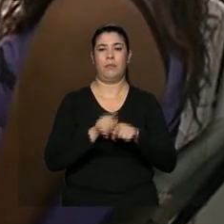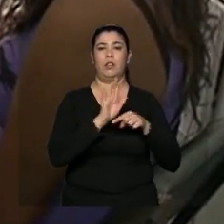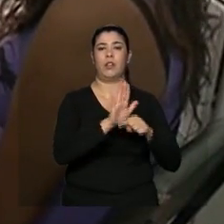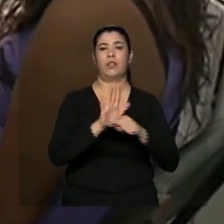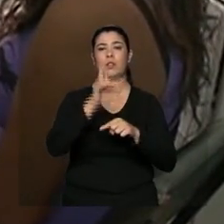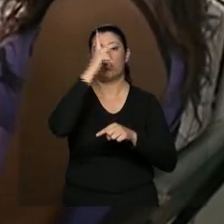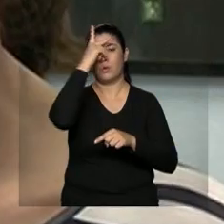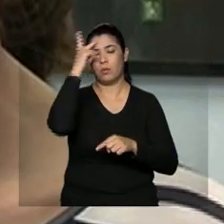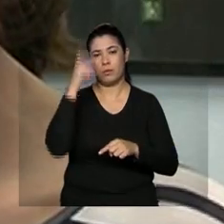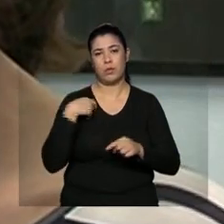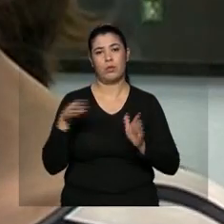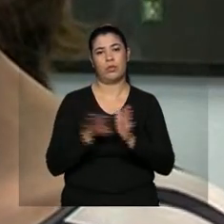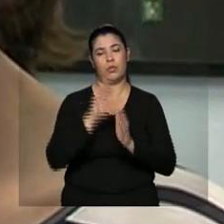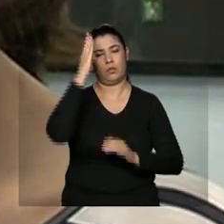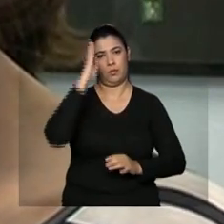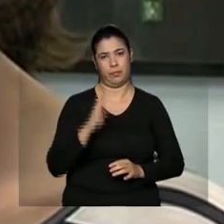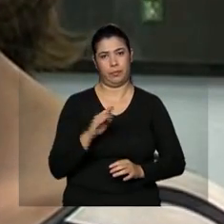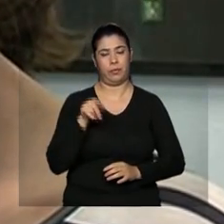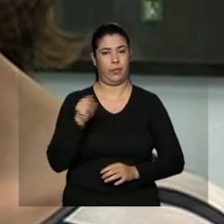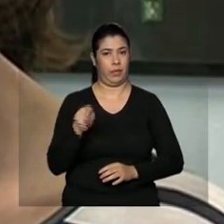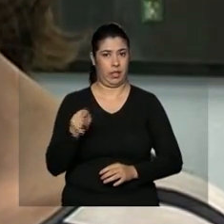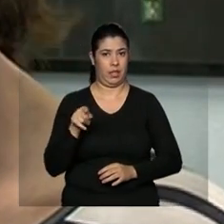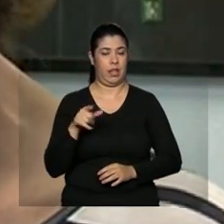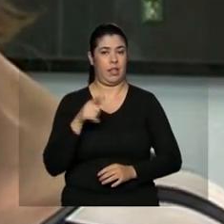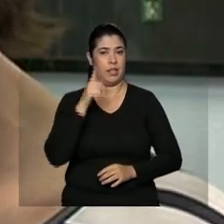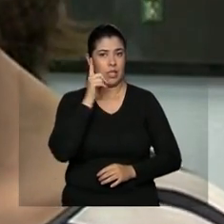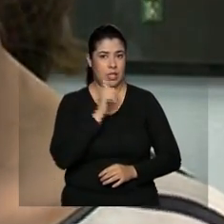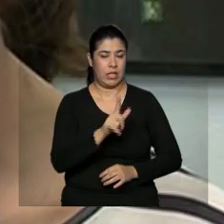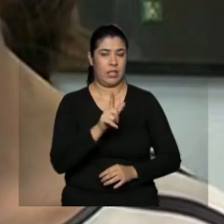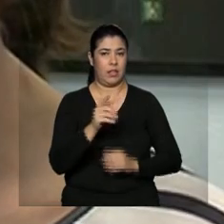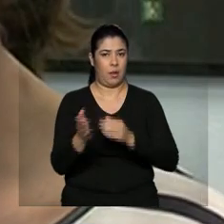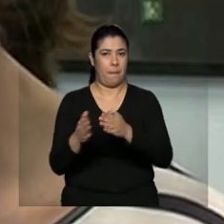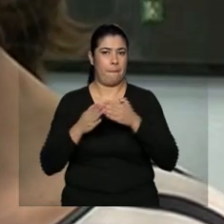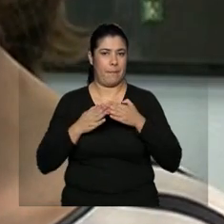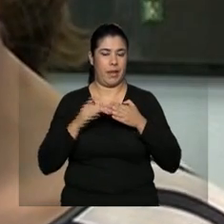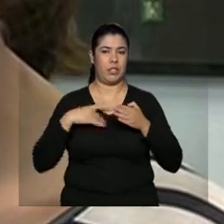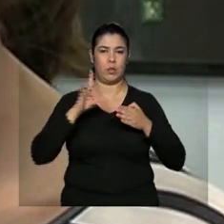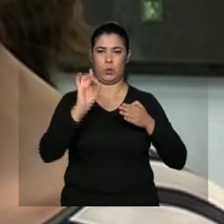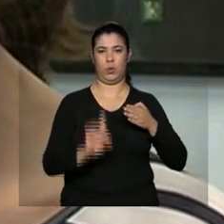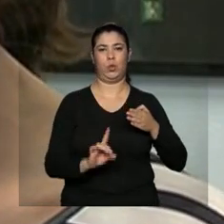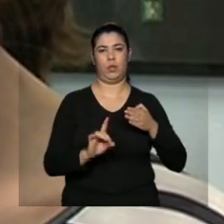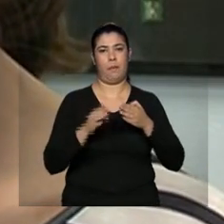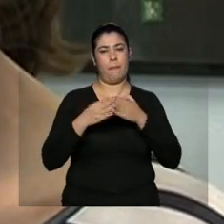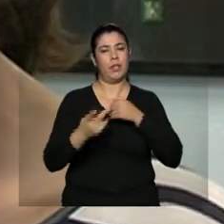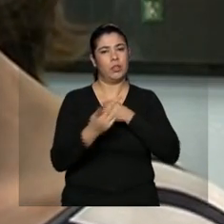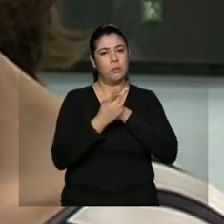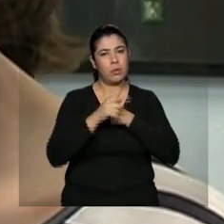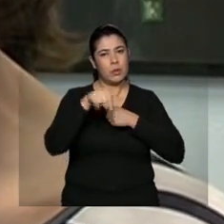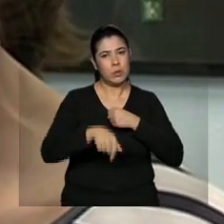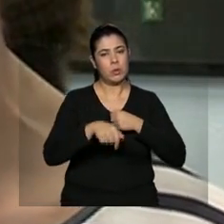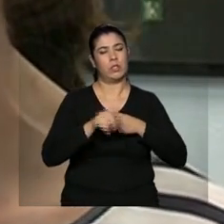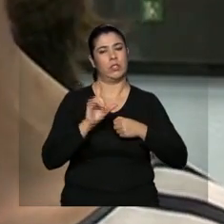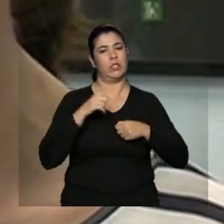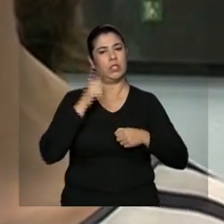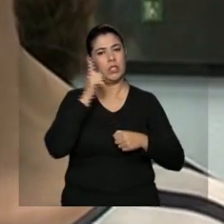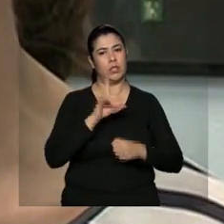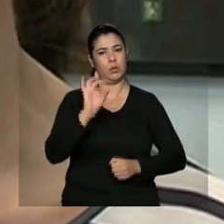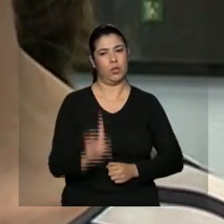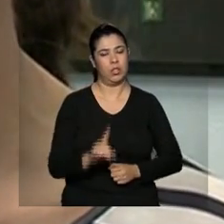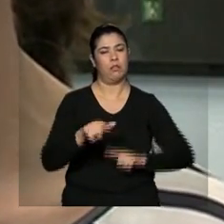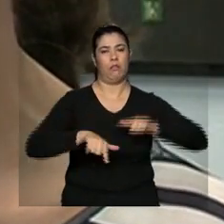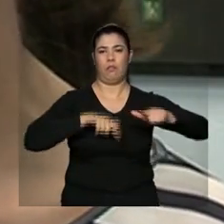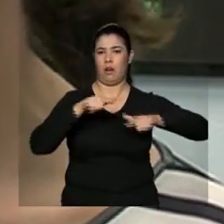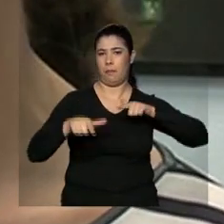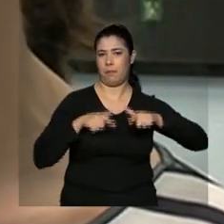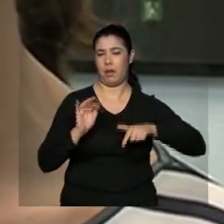outros refugiados. Enquanto ele ainda é solicitante de refúgio, ele ganha já todos os direitos de um brasileiro. Então, ele já pode trabalhar formalmente,